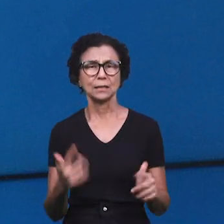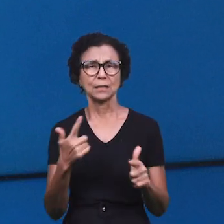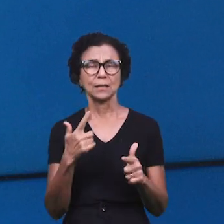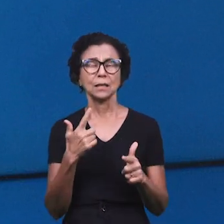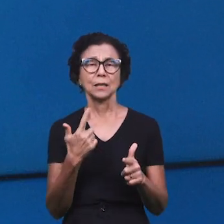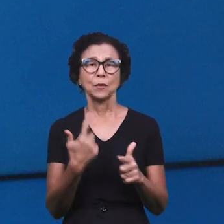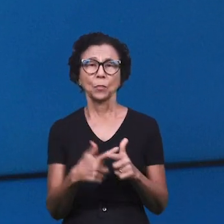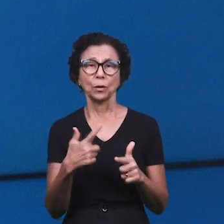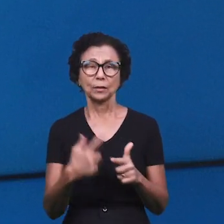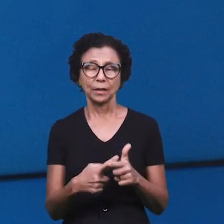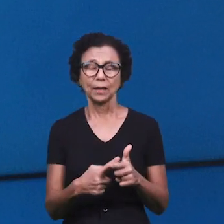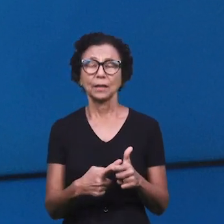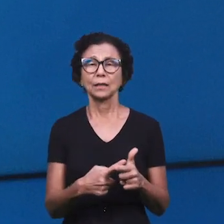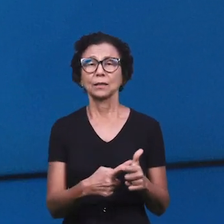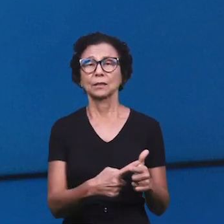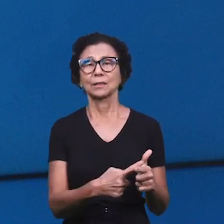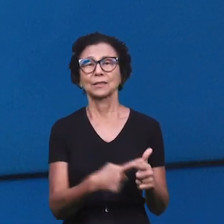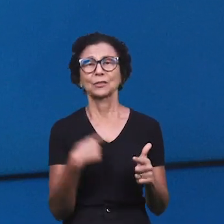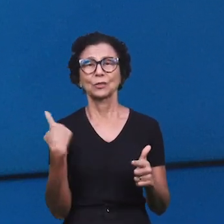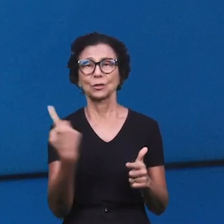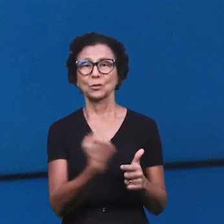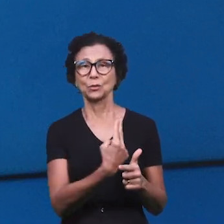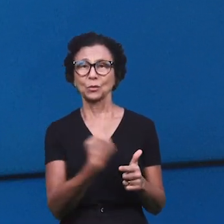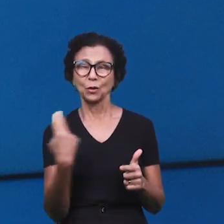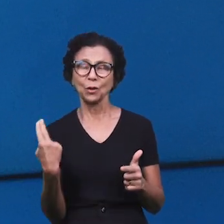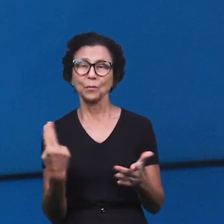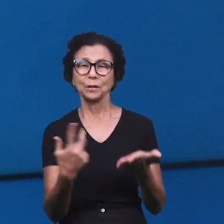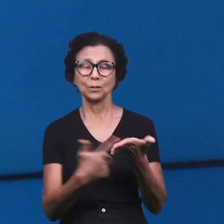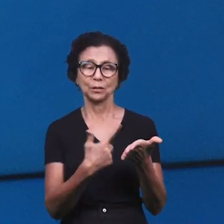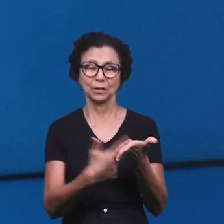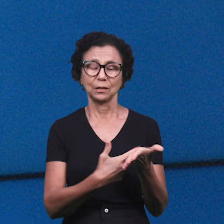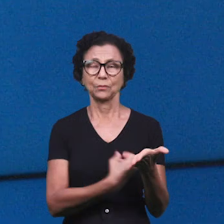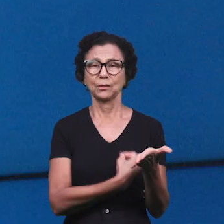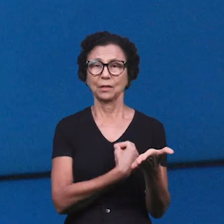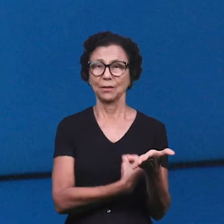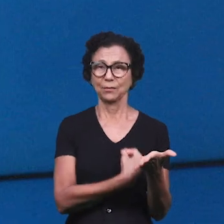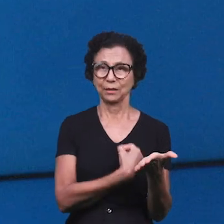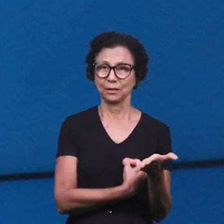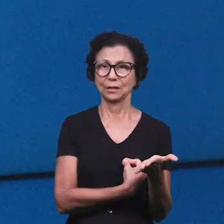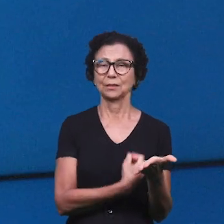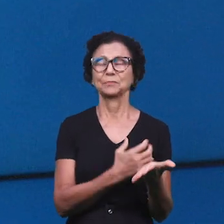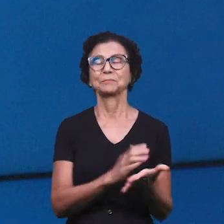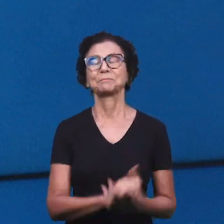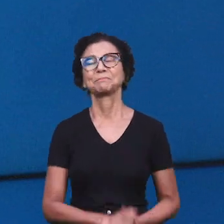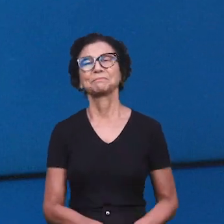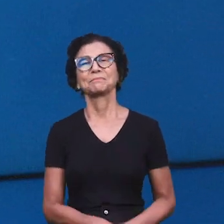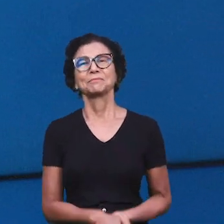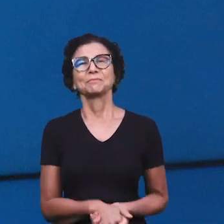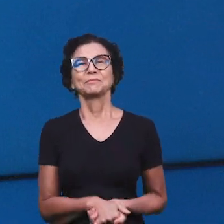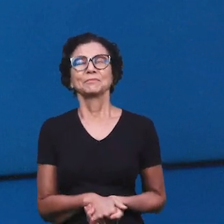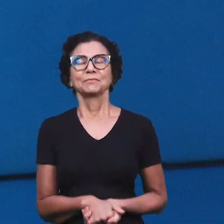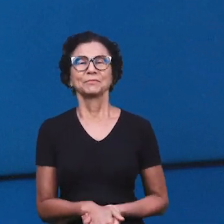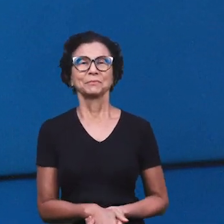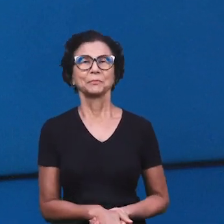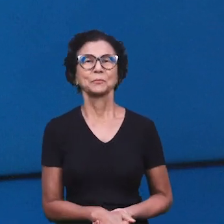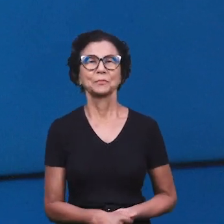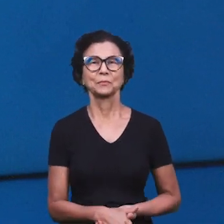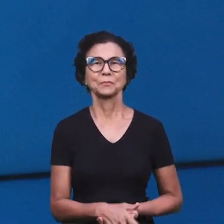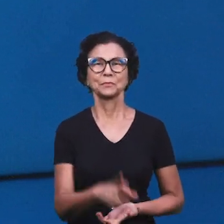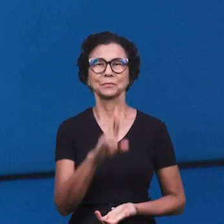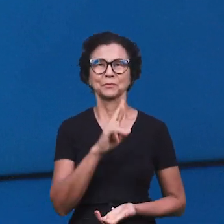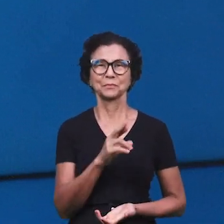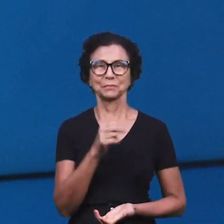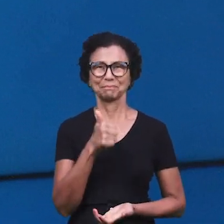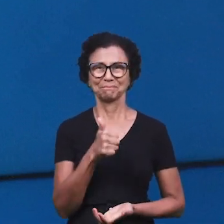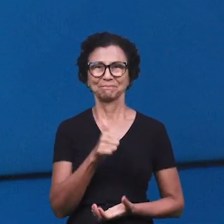coisa maravilhosa. O Cláudio Davi, tão pequenininho, mas ali respondendo bem a nossa pergunta, né? Também o jovem Luigi, hein, Luigi? Foi